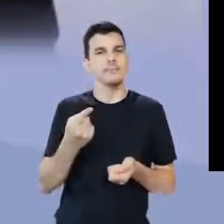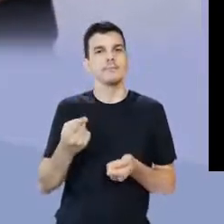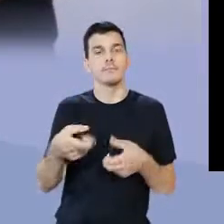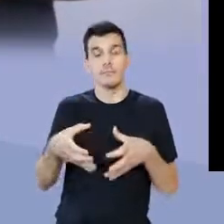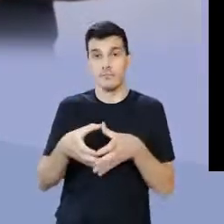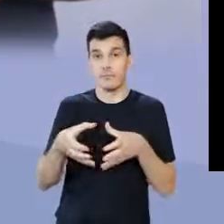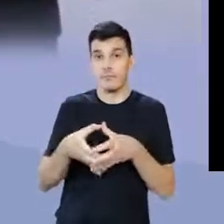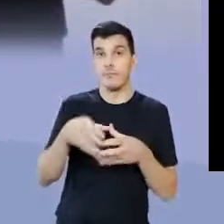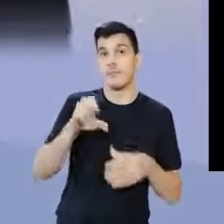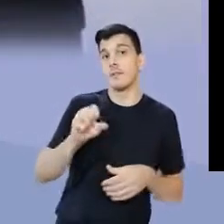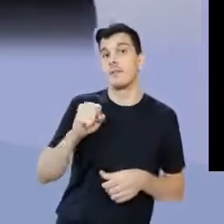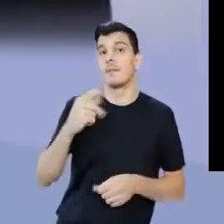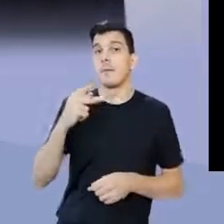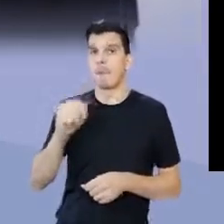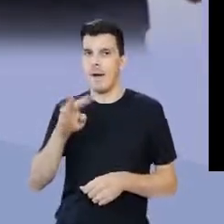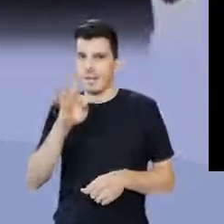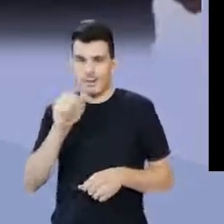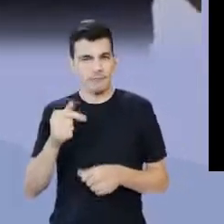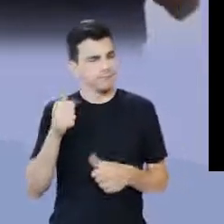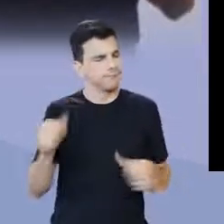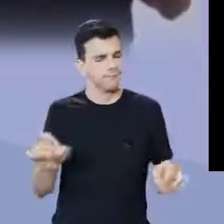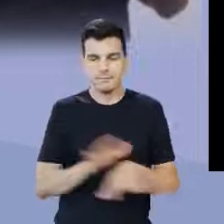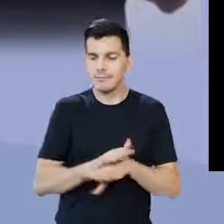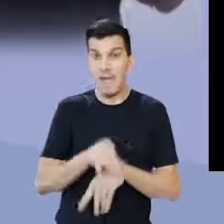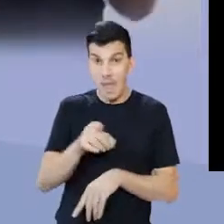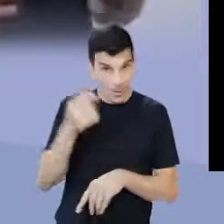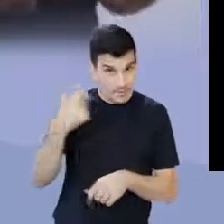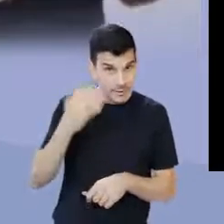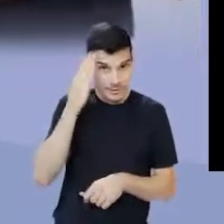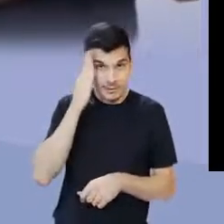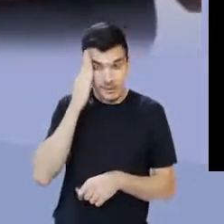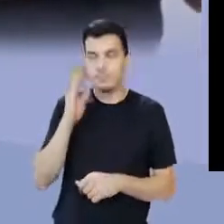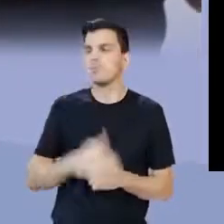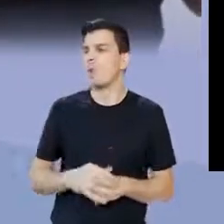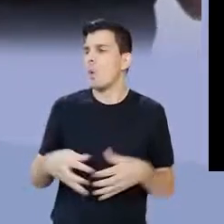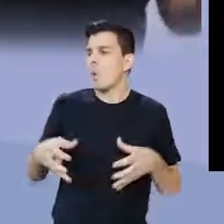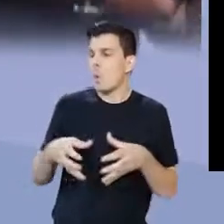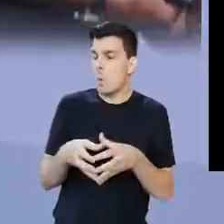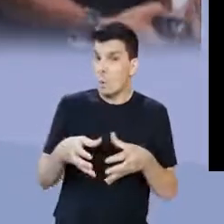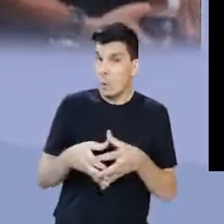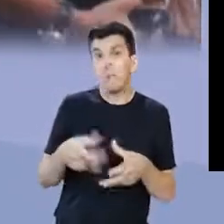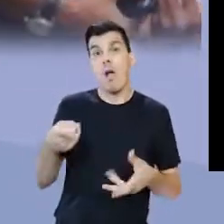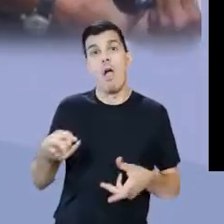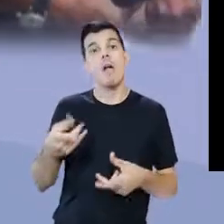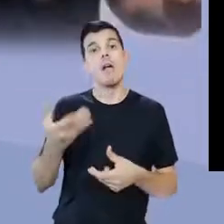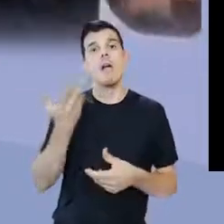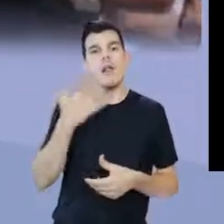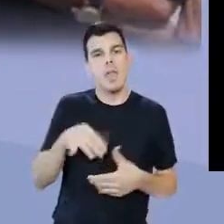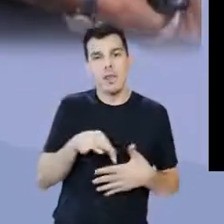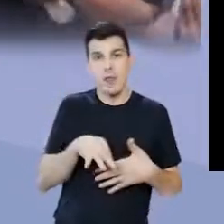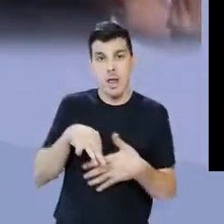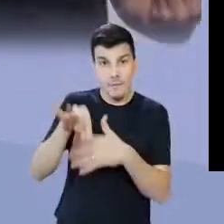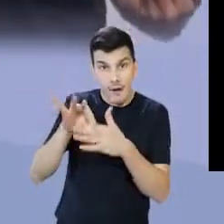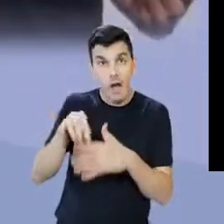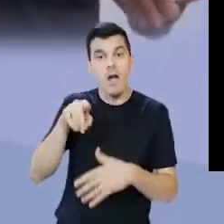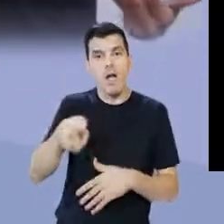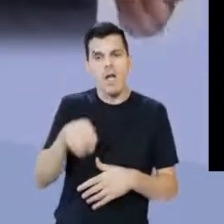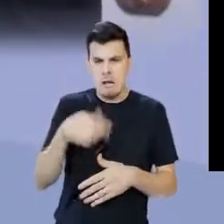mundo espartano. Pronto, é isso que você precisa saber para o seu Enem. É uma cidade militar, a criança é levada desde o